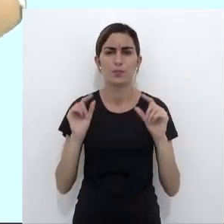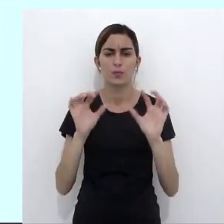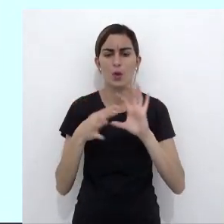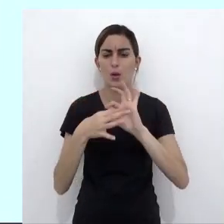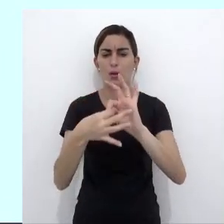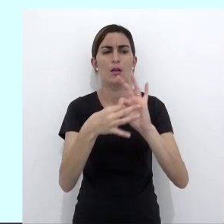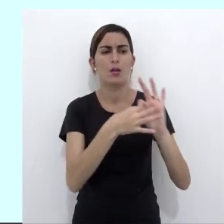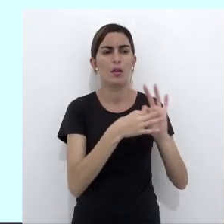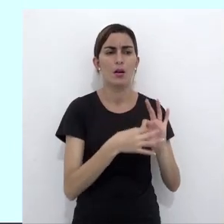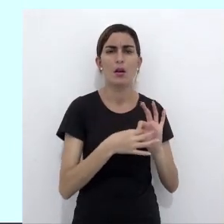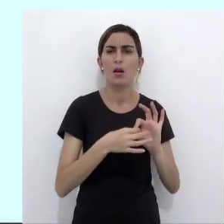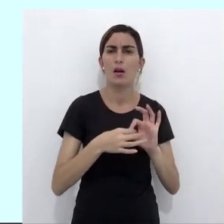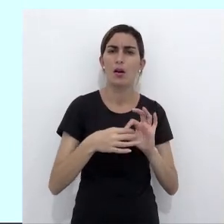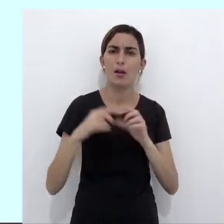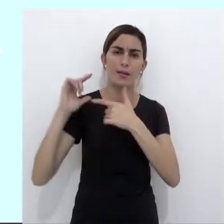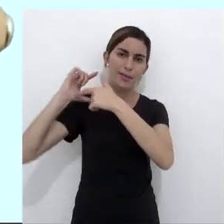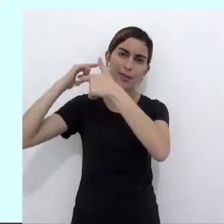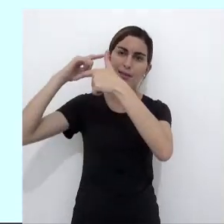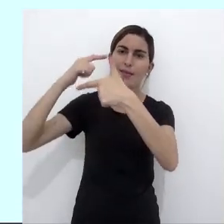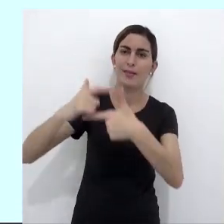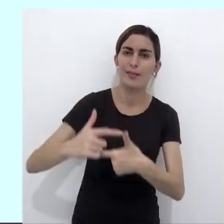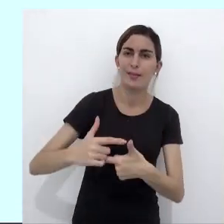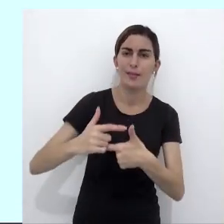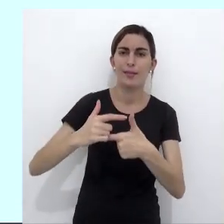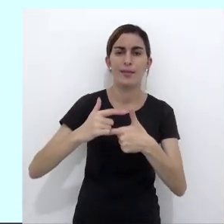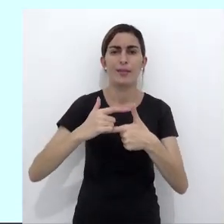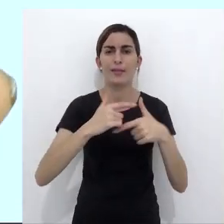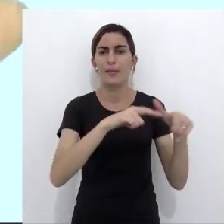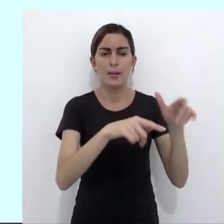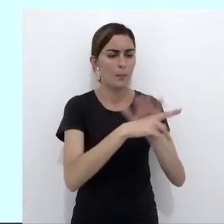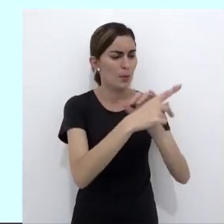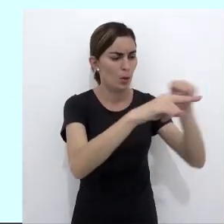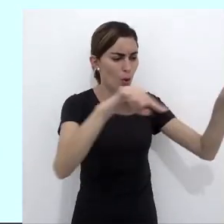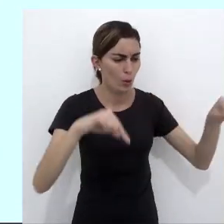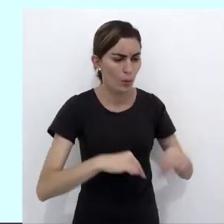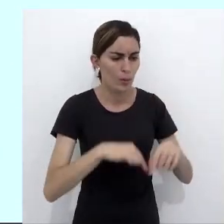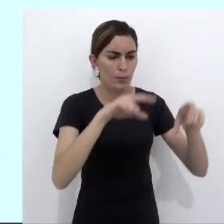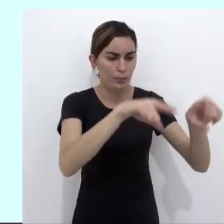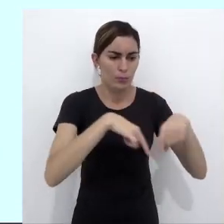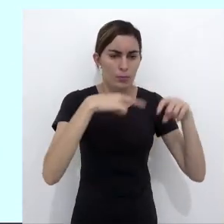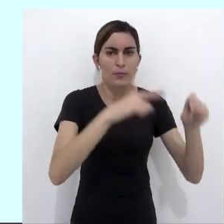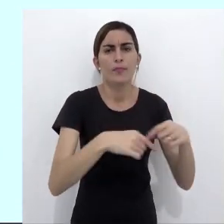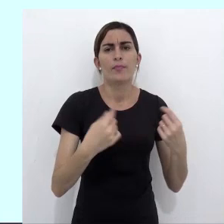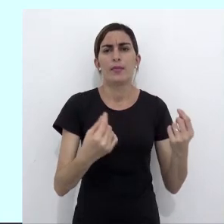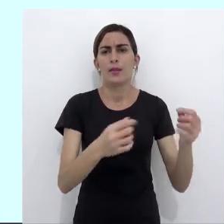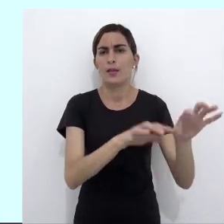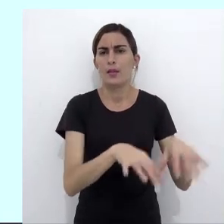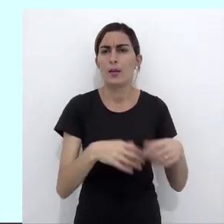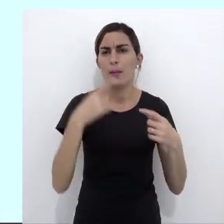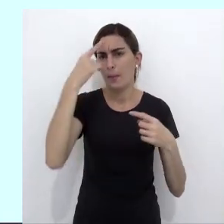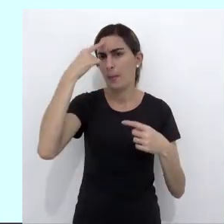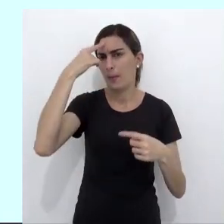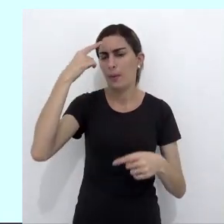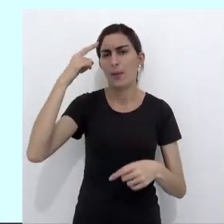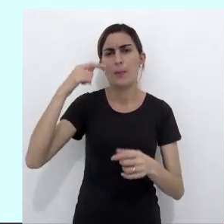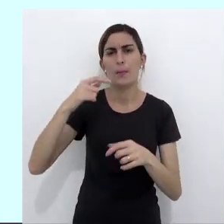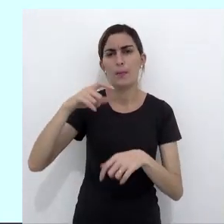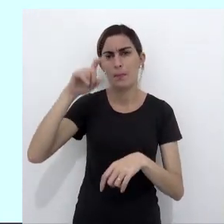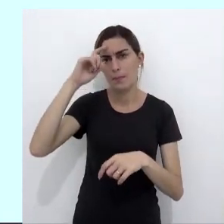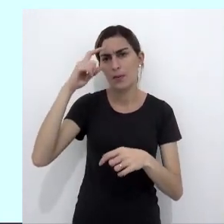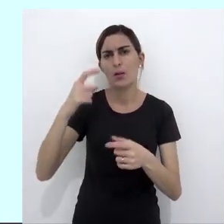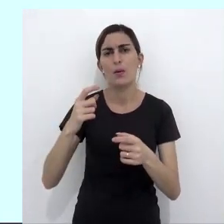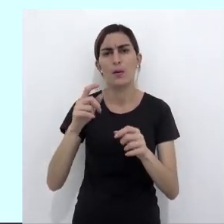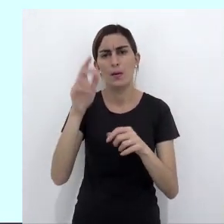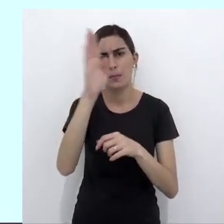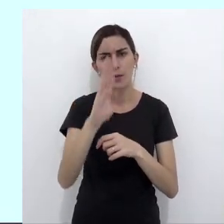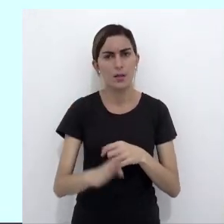ligada ao tradicionalismo, à grande propriedade, ao escravismo. A mentalidade brasileira, a mentalidade da nossa